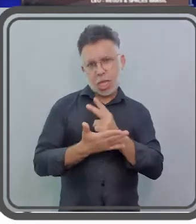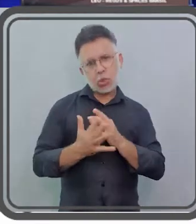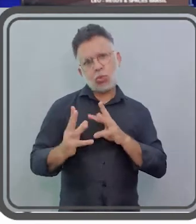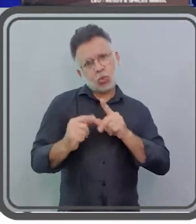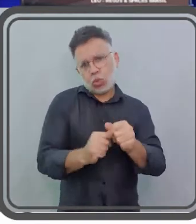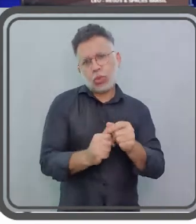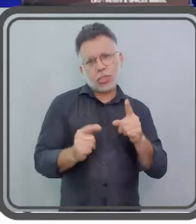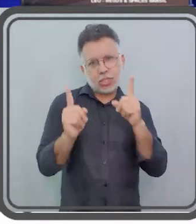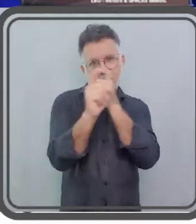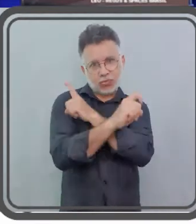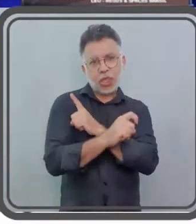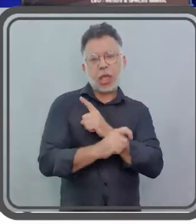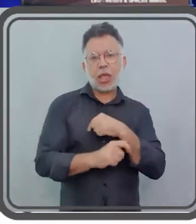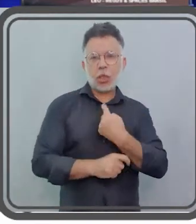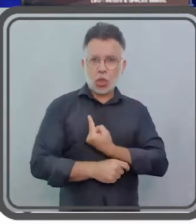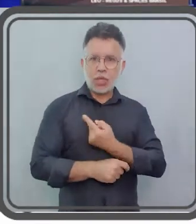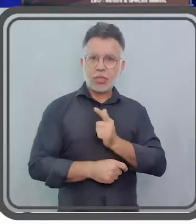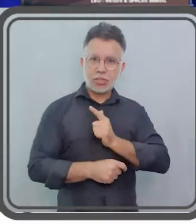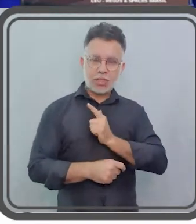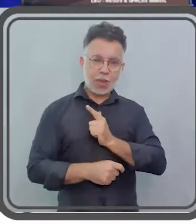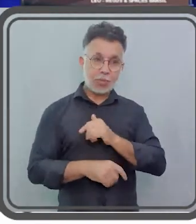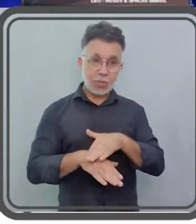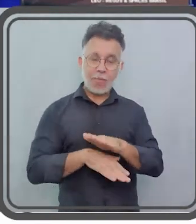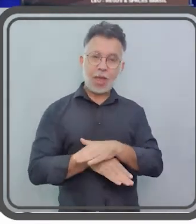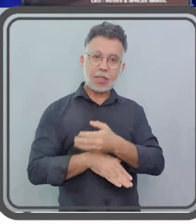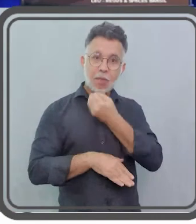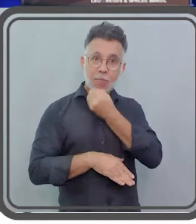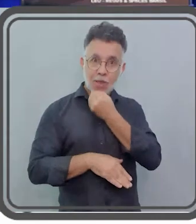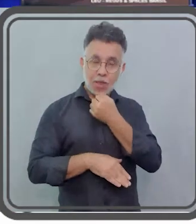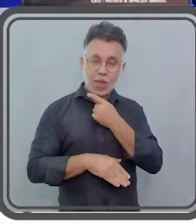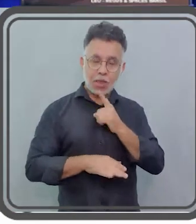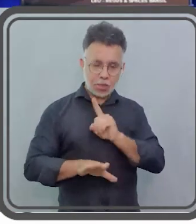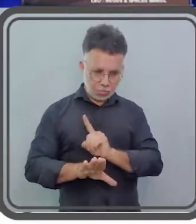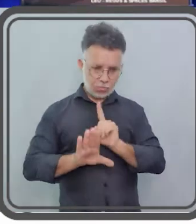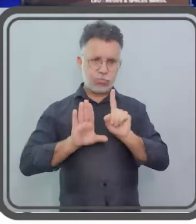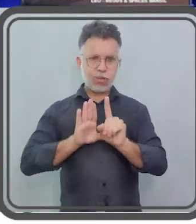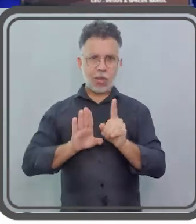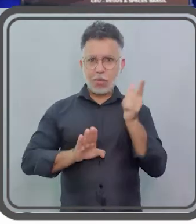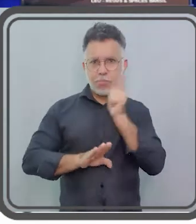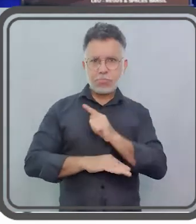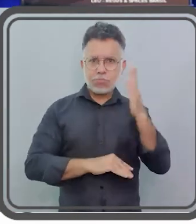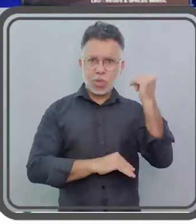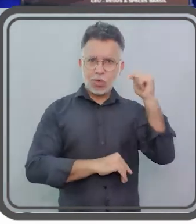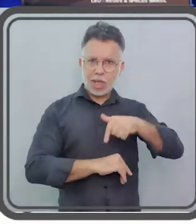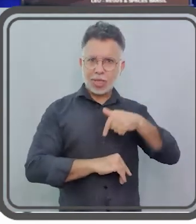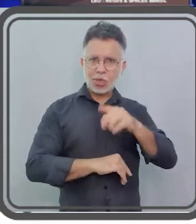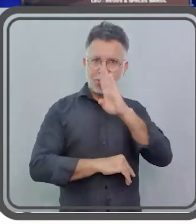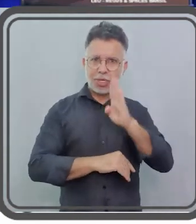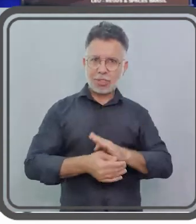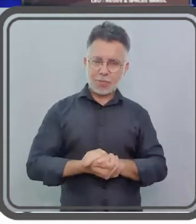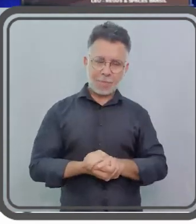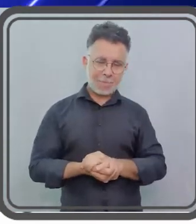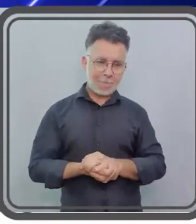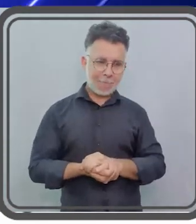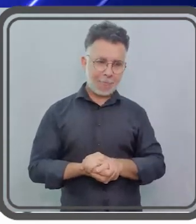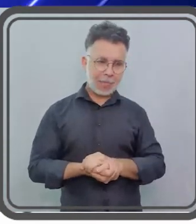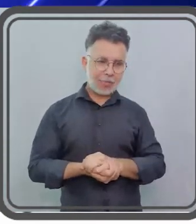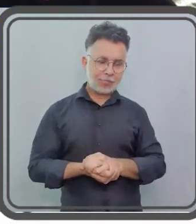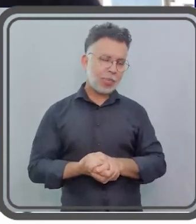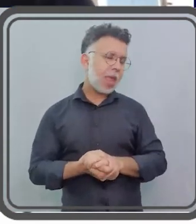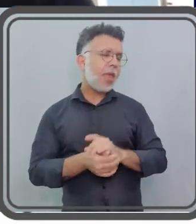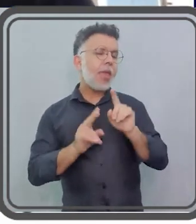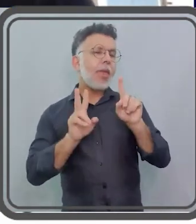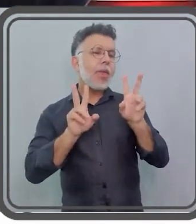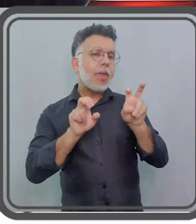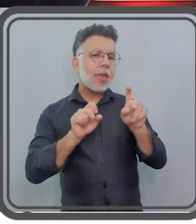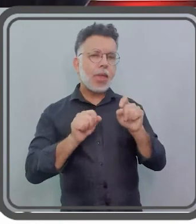dificuldades. E a gente tem mais chances de destacar aqui. Muito bom. E com relação aos profissionais